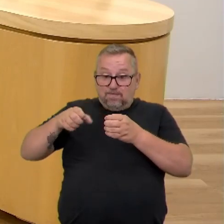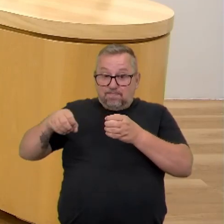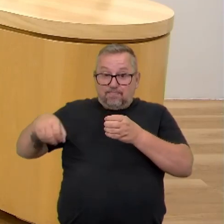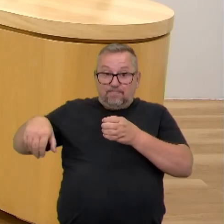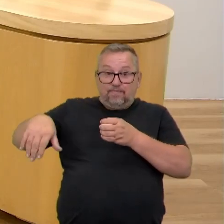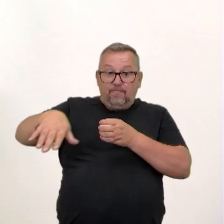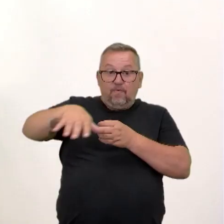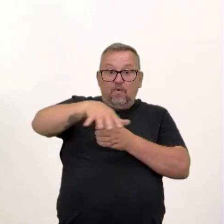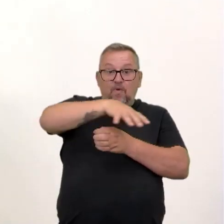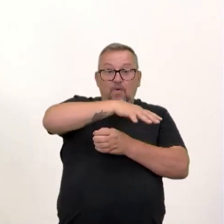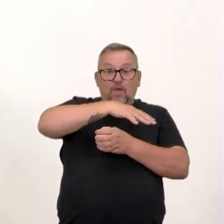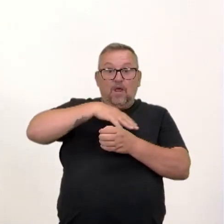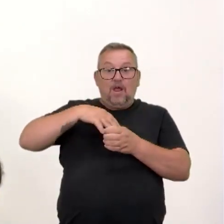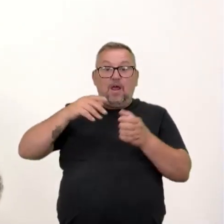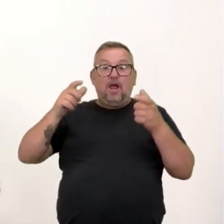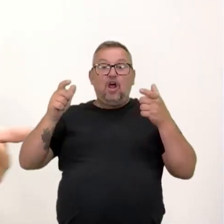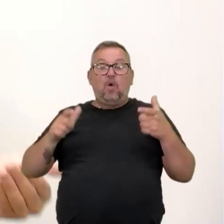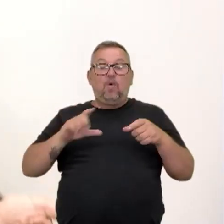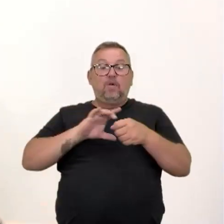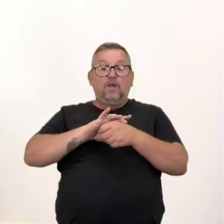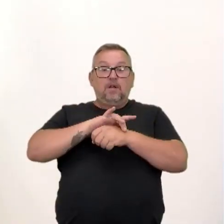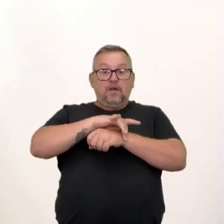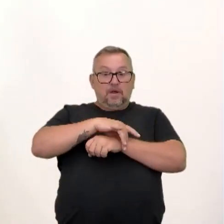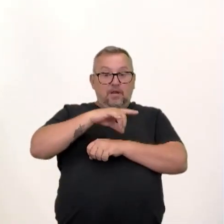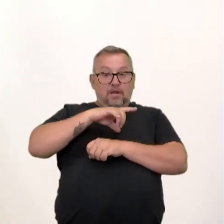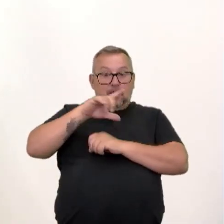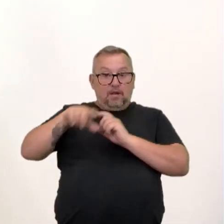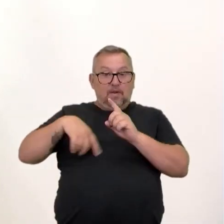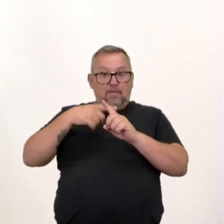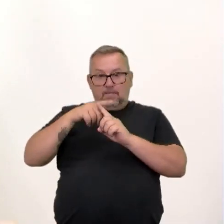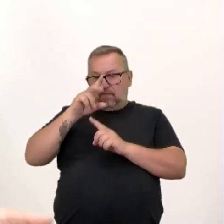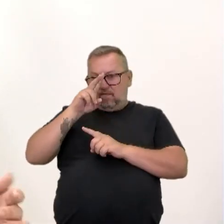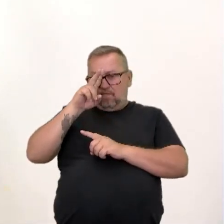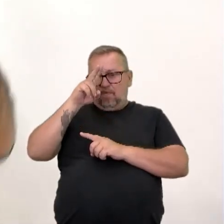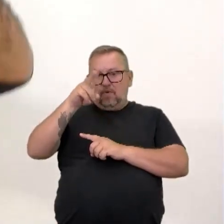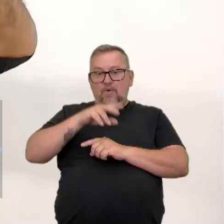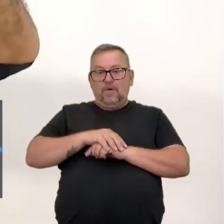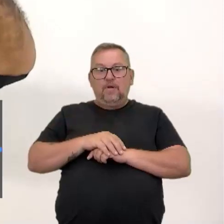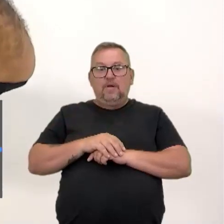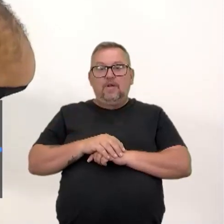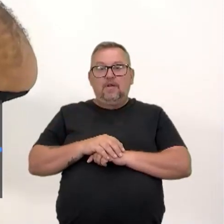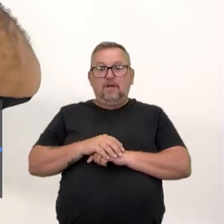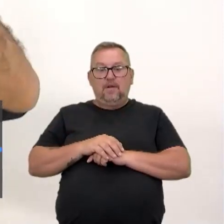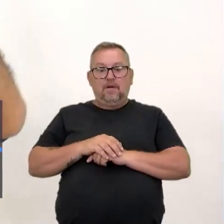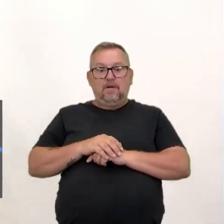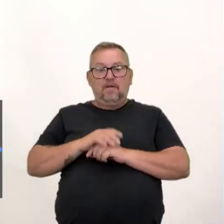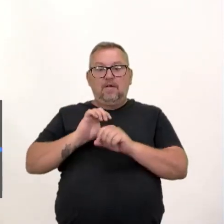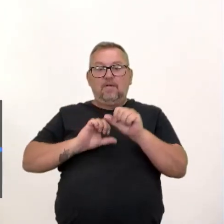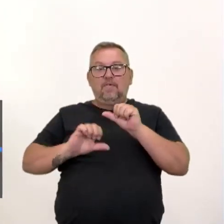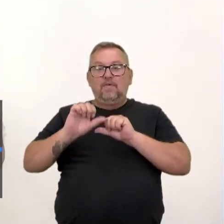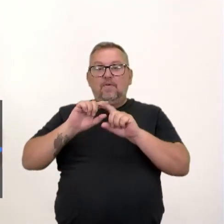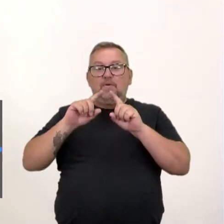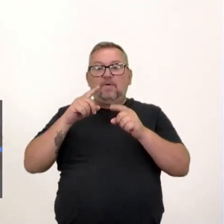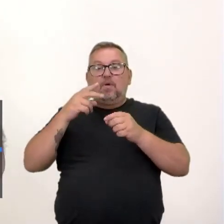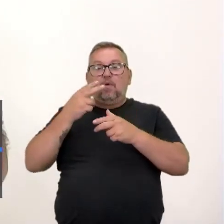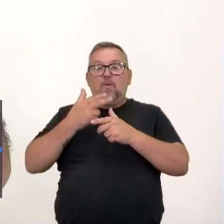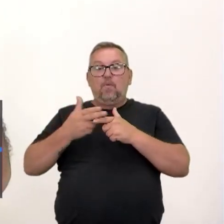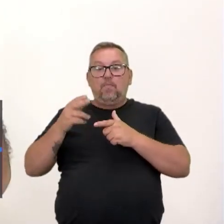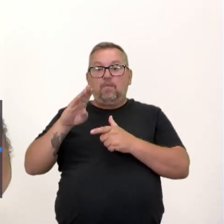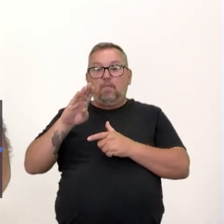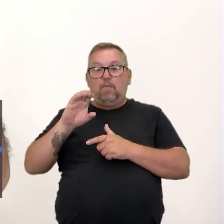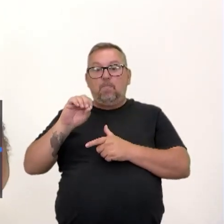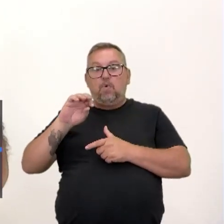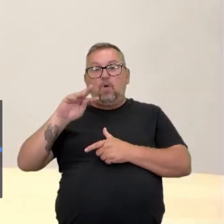afastados, aonde a questão da segurança passa a ser mais determinante para esses grupos, eles viram um bairro